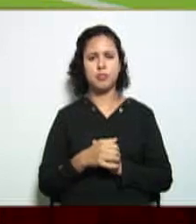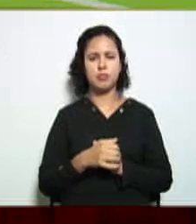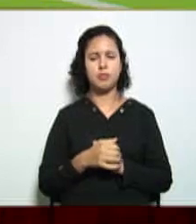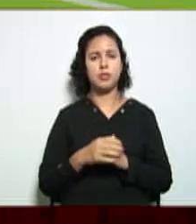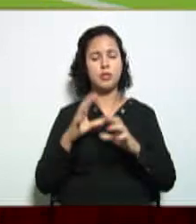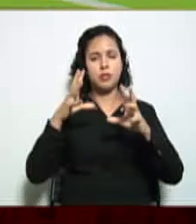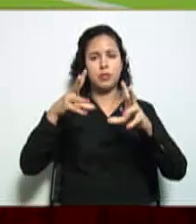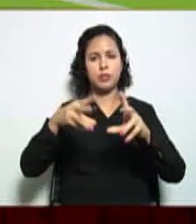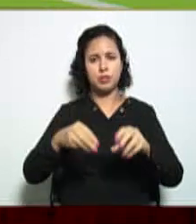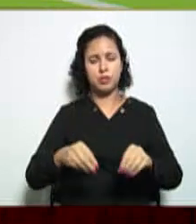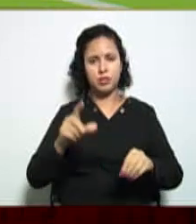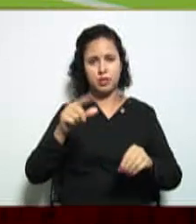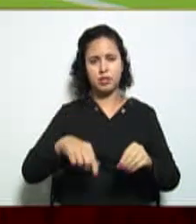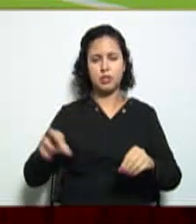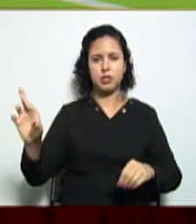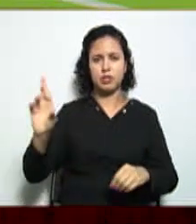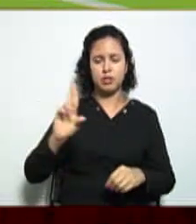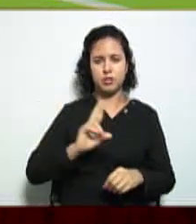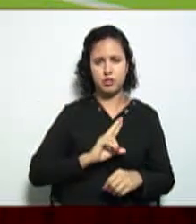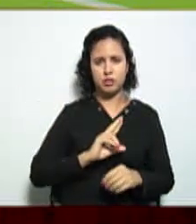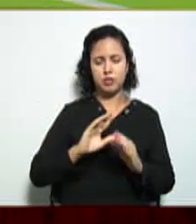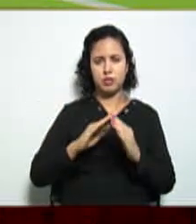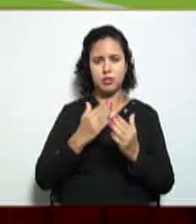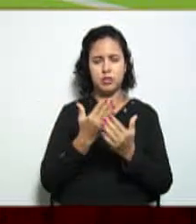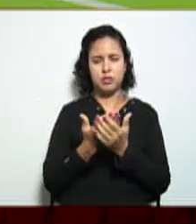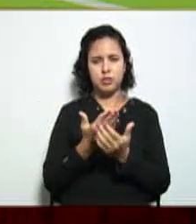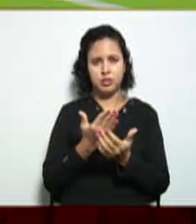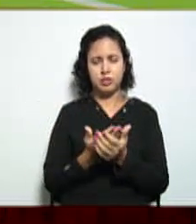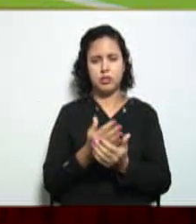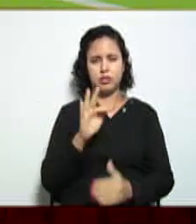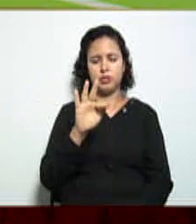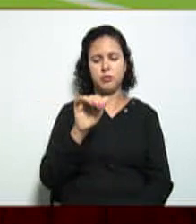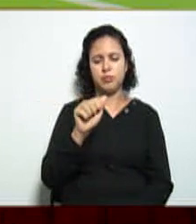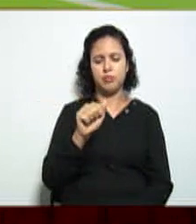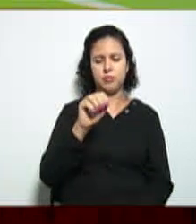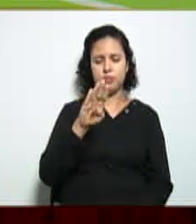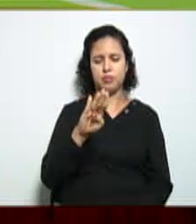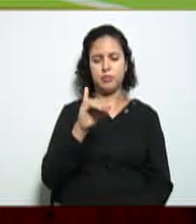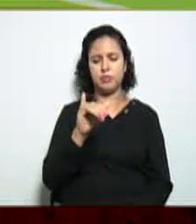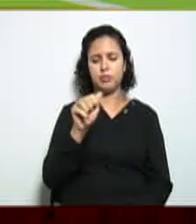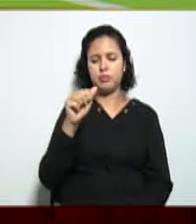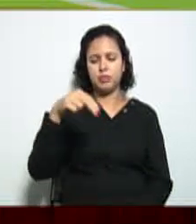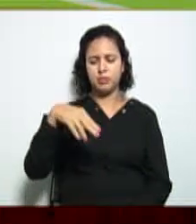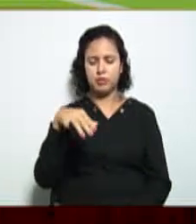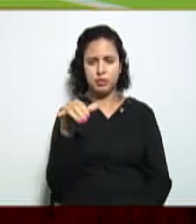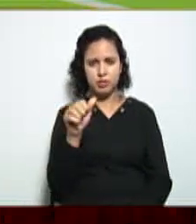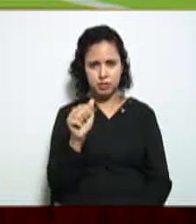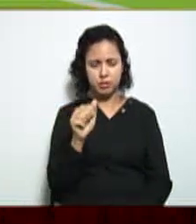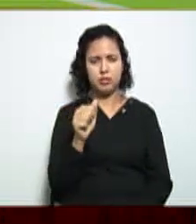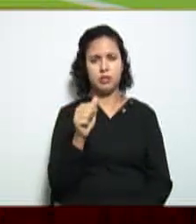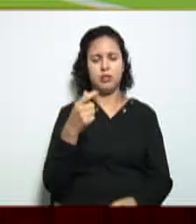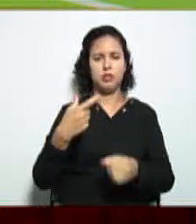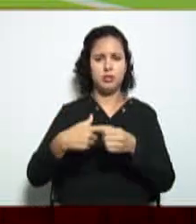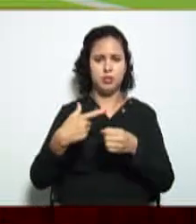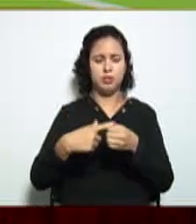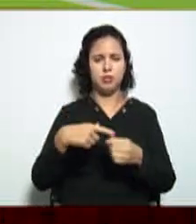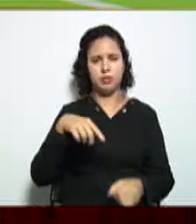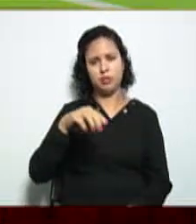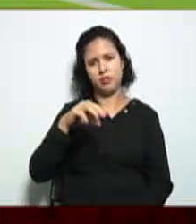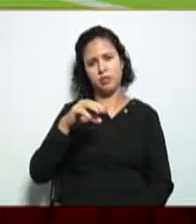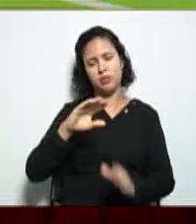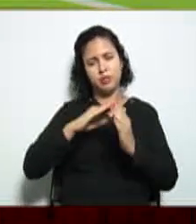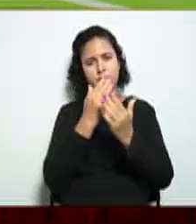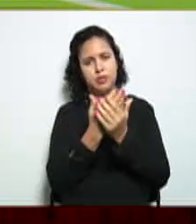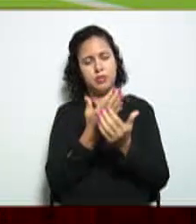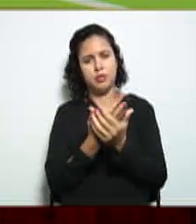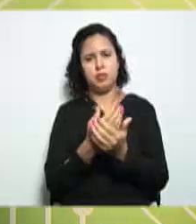Então, todas essas foram as contribuições da Fabiana de Espigão do Oeste, da Escola Maria Rosa. Isso.